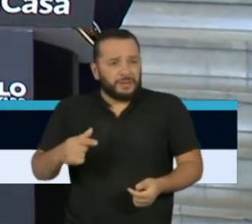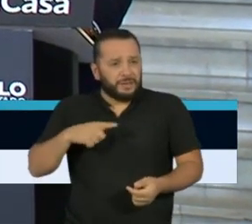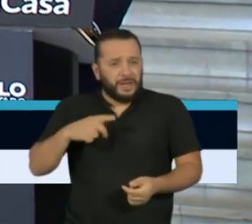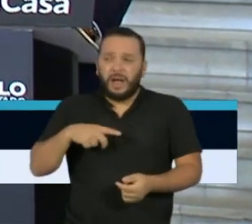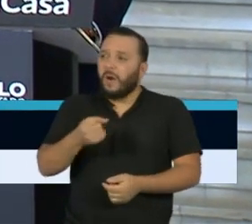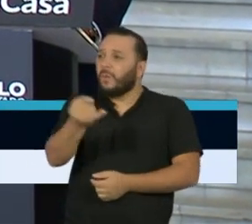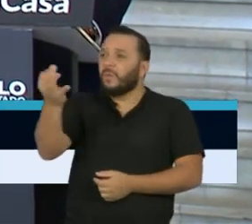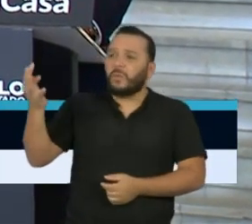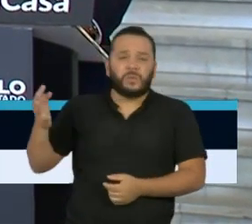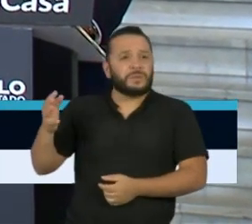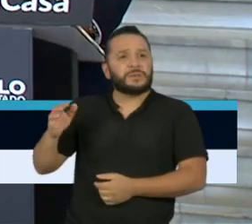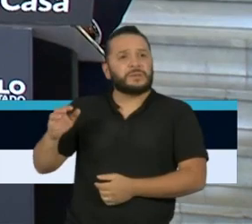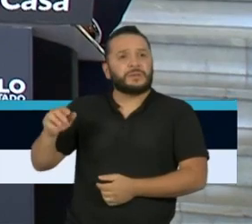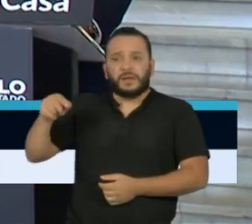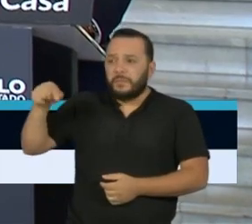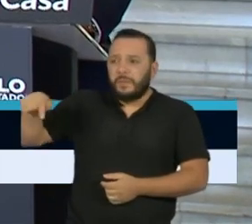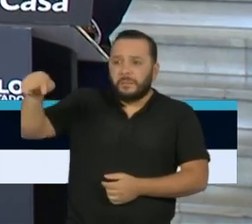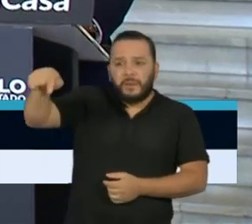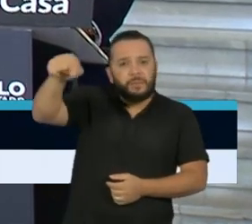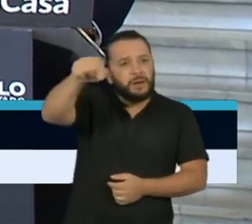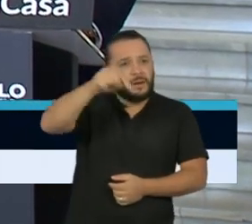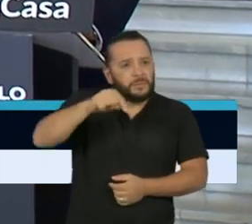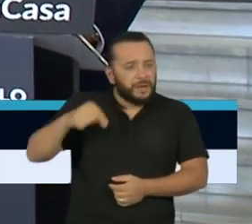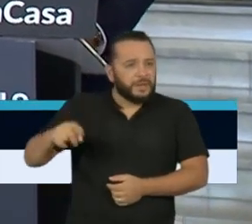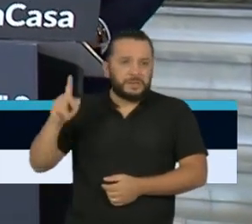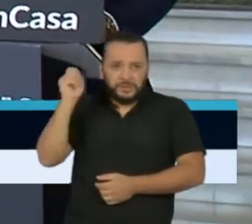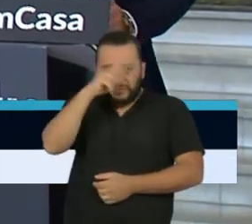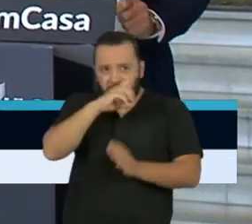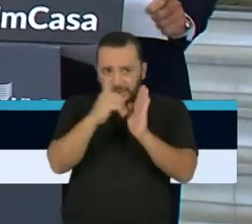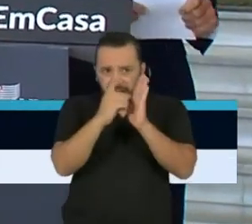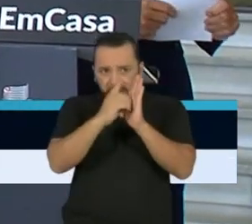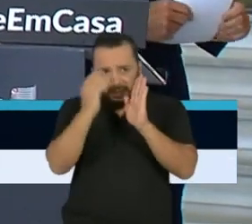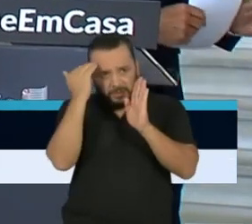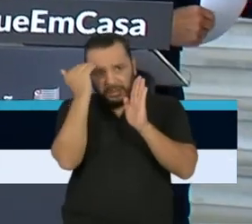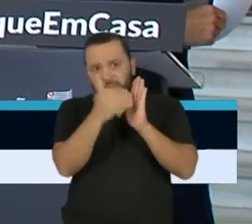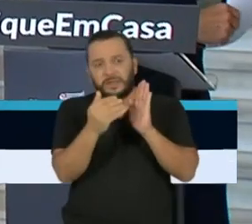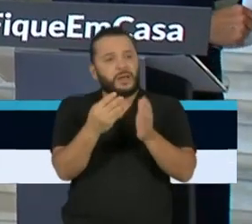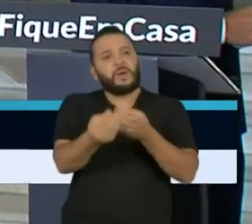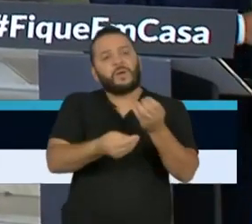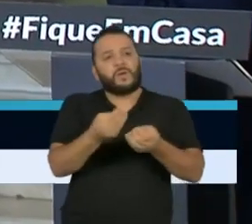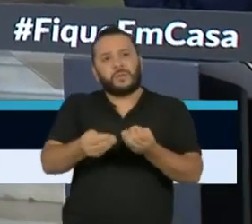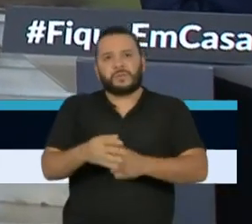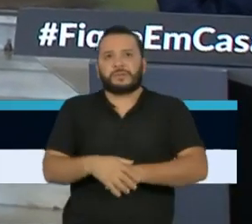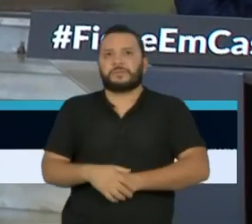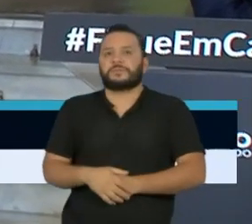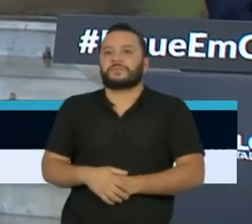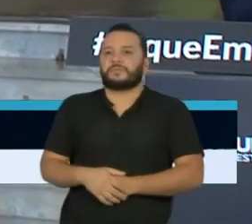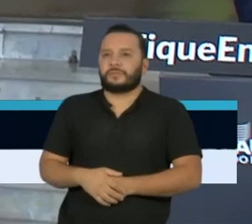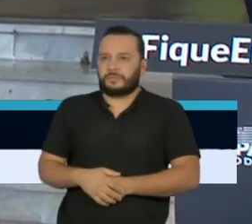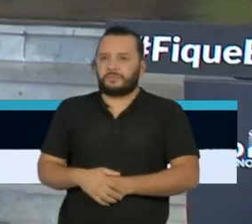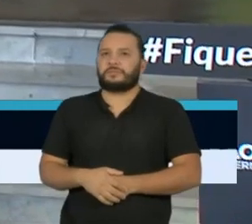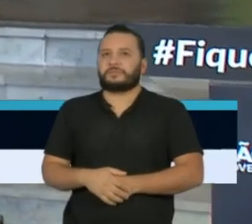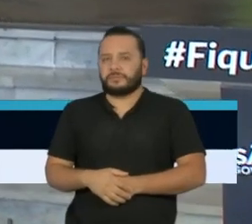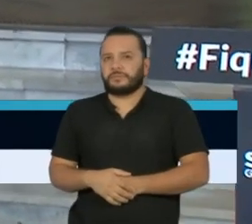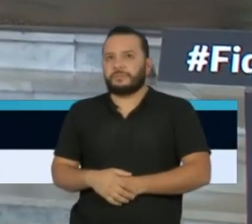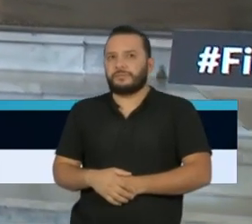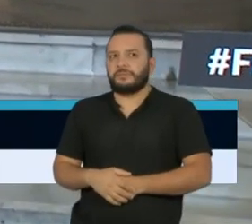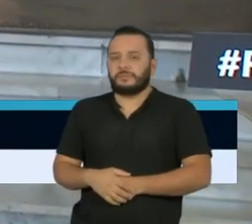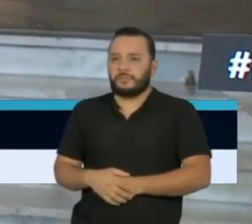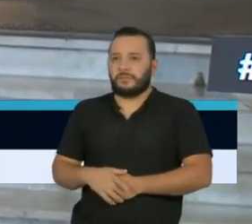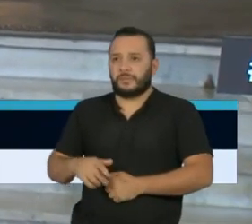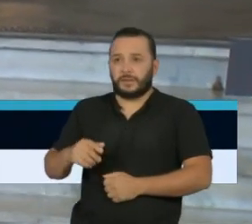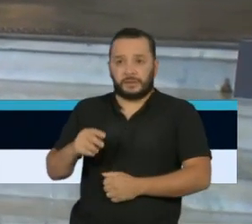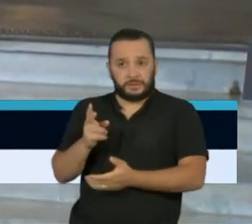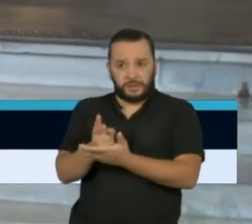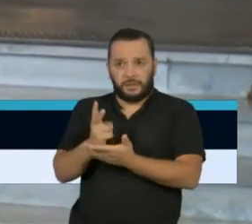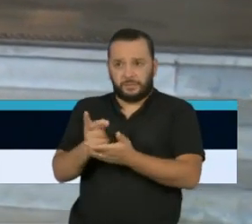do decreto ou para estar implementando esse decreto. Bom, a todo momento estamos fazendo. Ontem mesmo